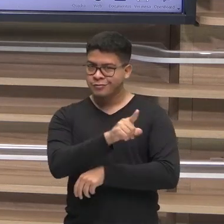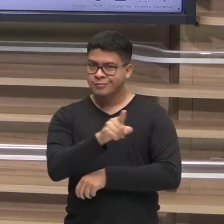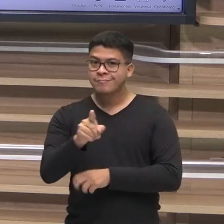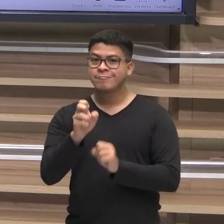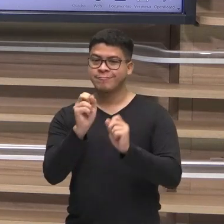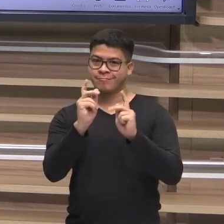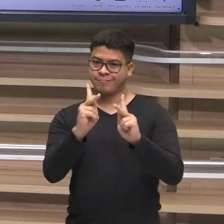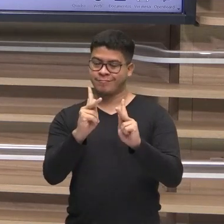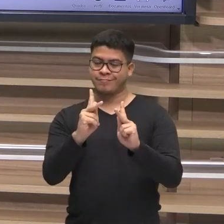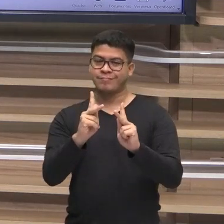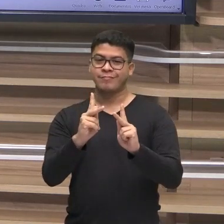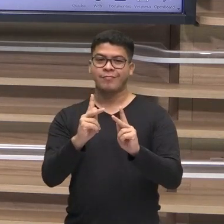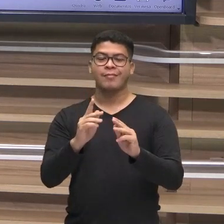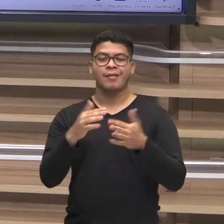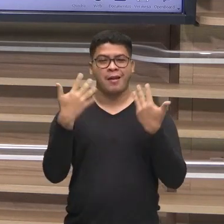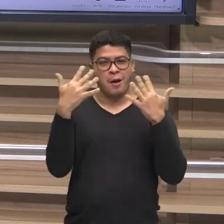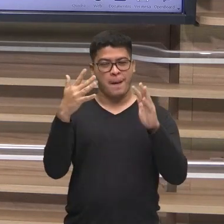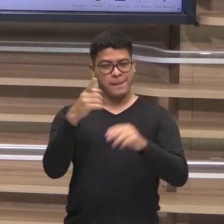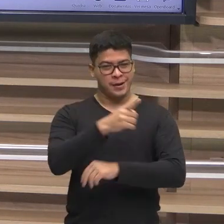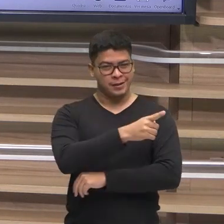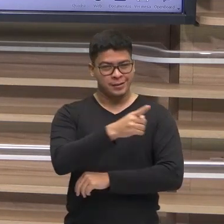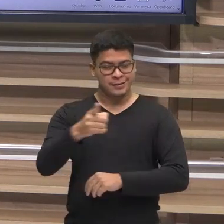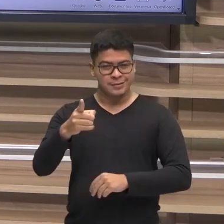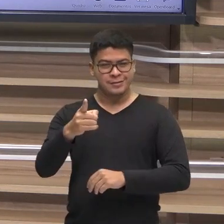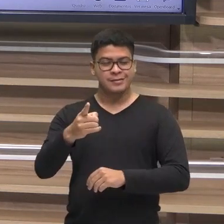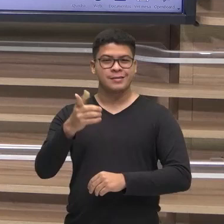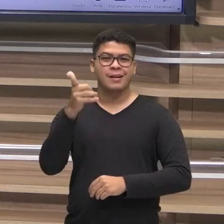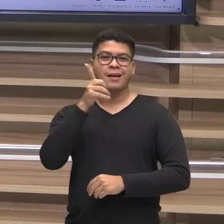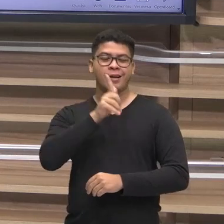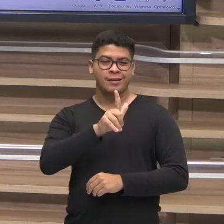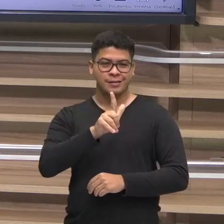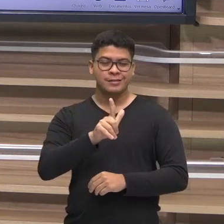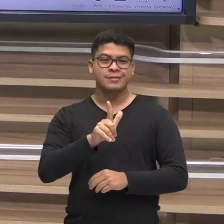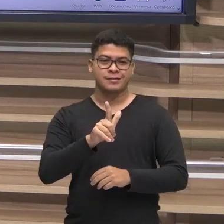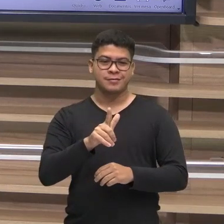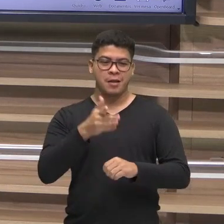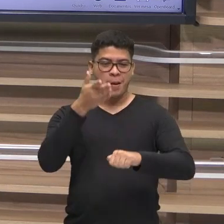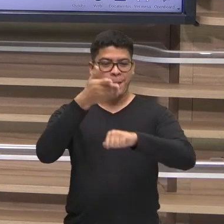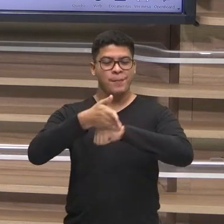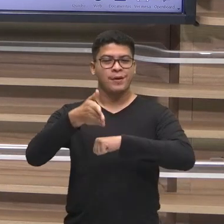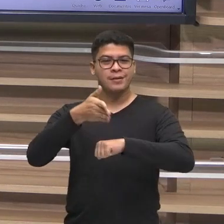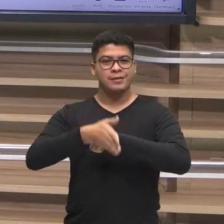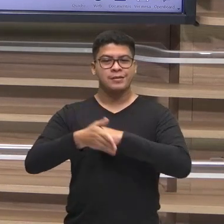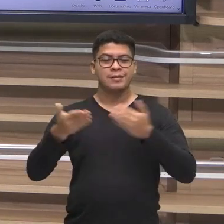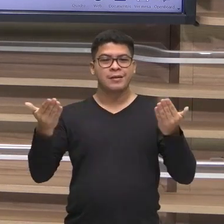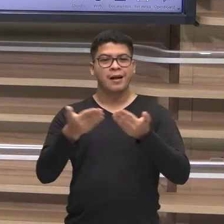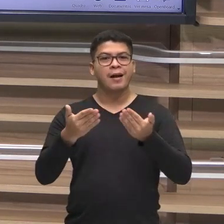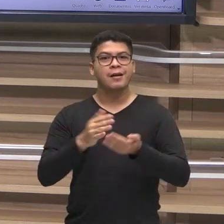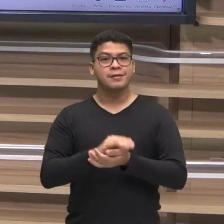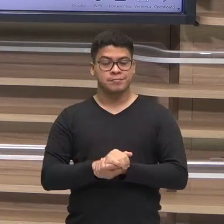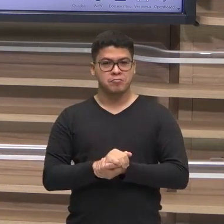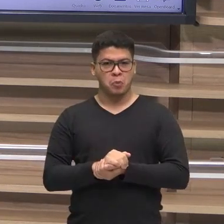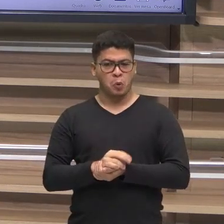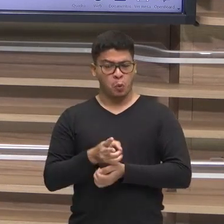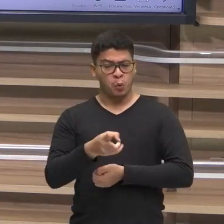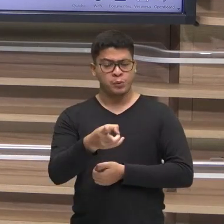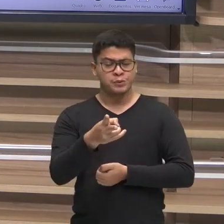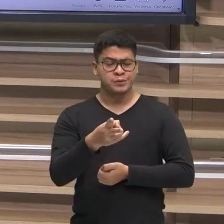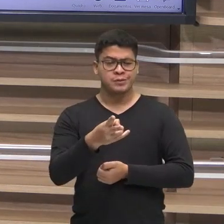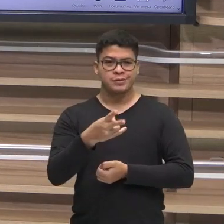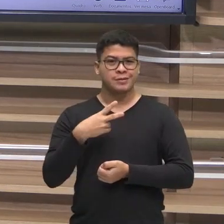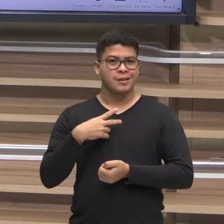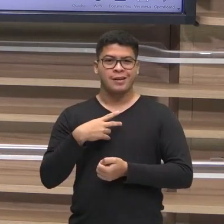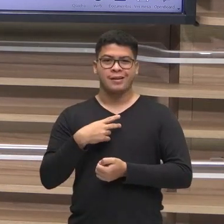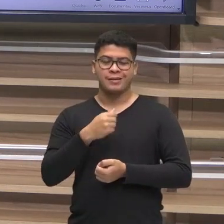bem? Então, congratulations, parabéns pela ótima participação de vocês e continue participando que a gente não